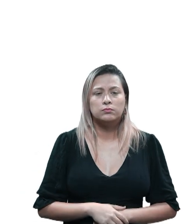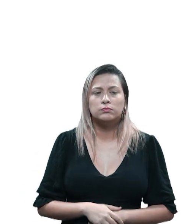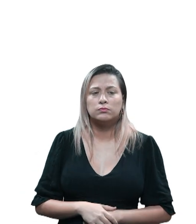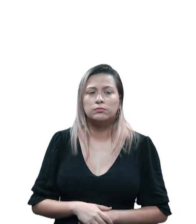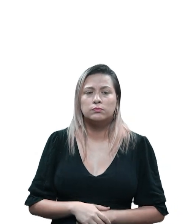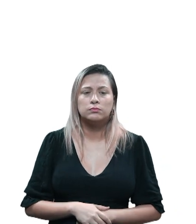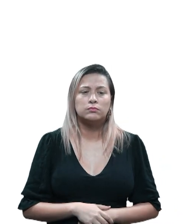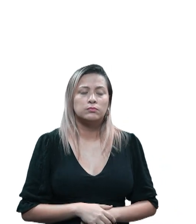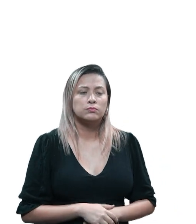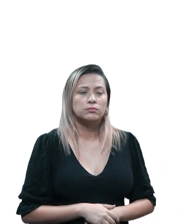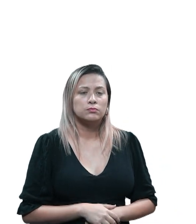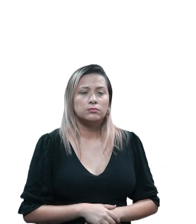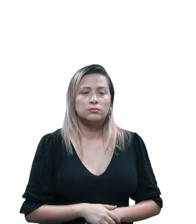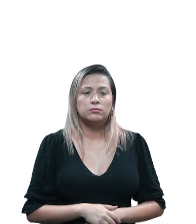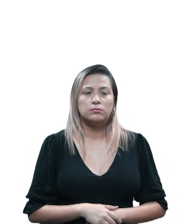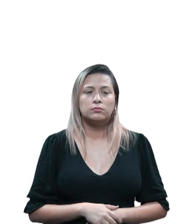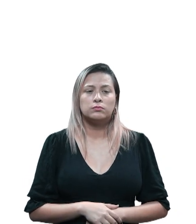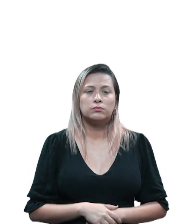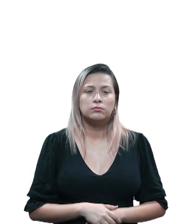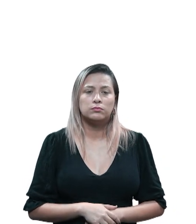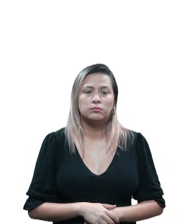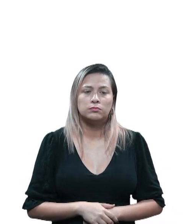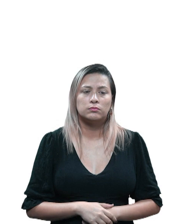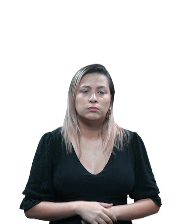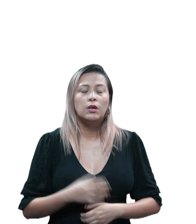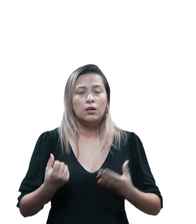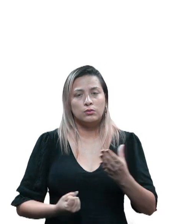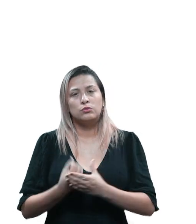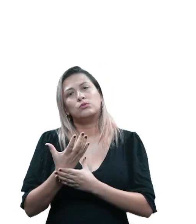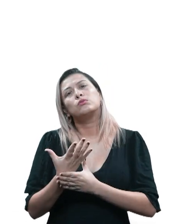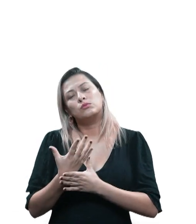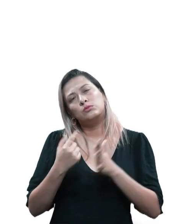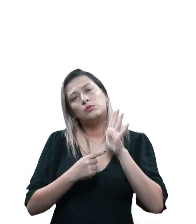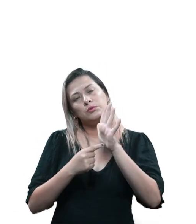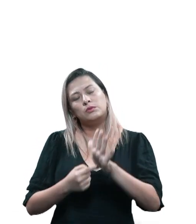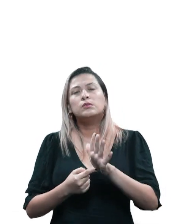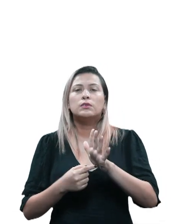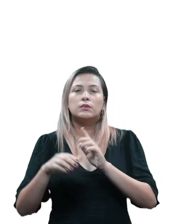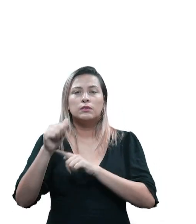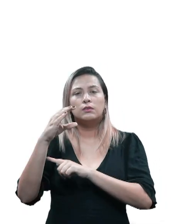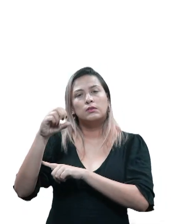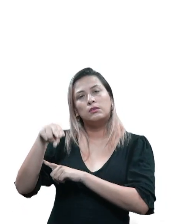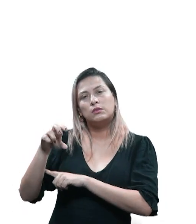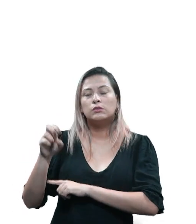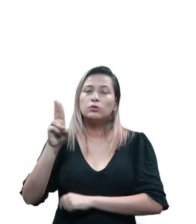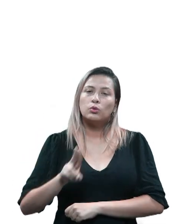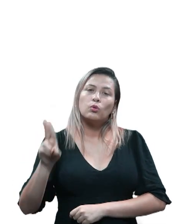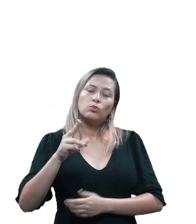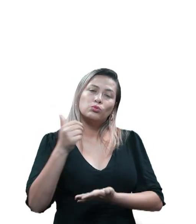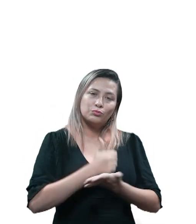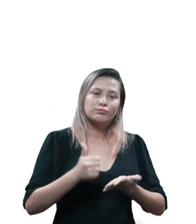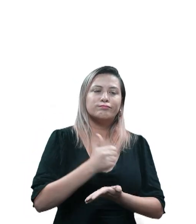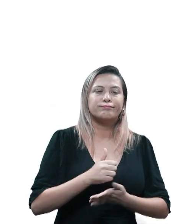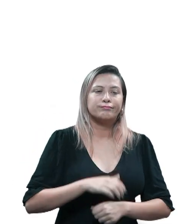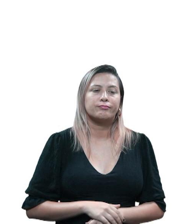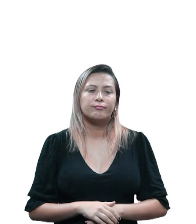seja incrementada. E aí vai fazer com que apareça acne pelo uso de medicamento. Ela